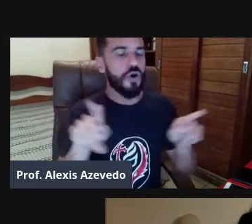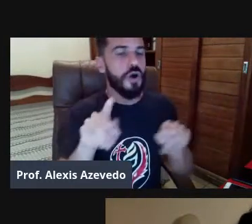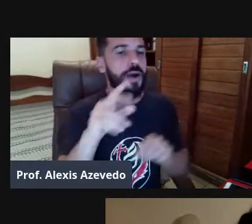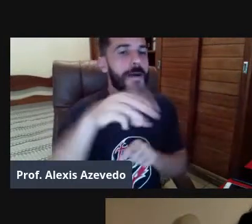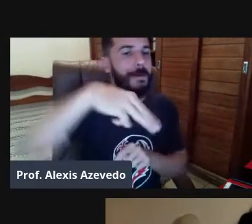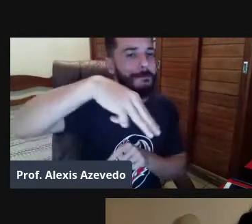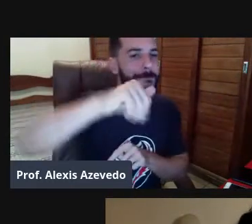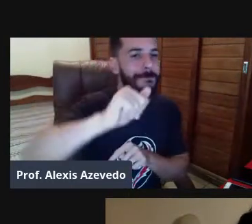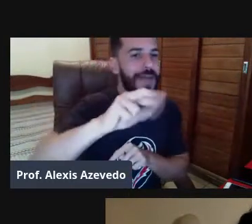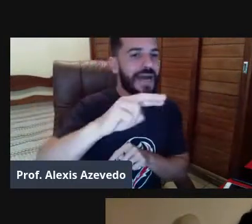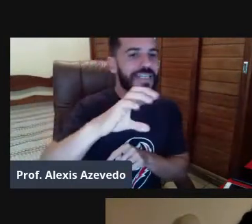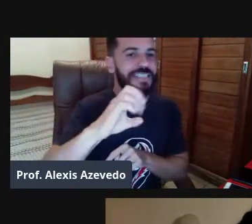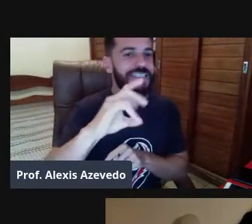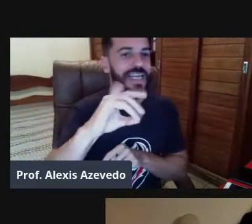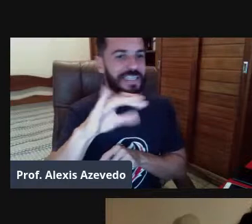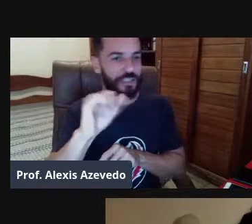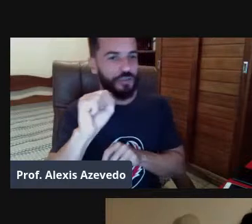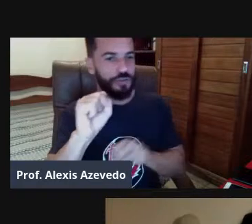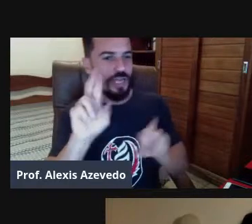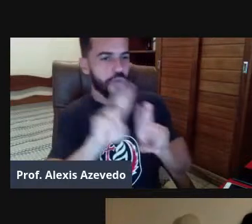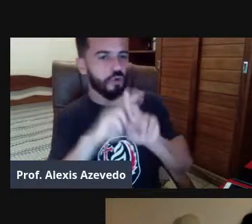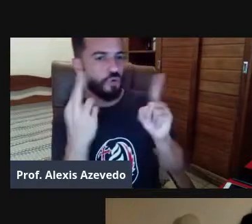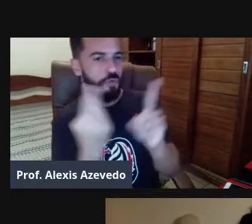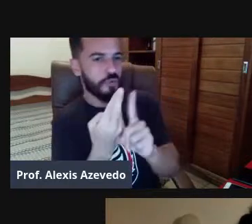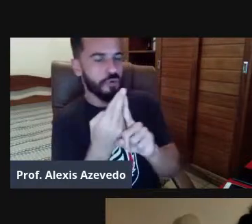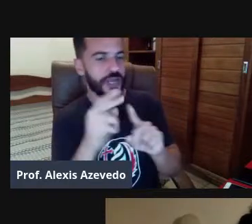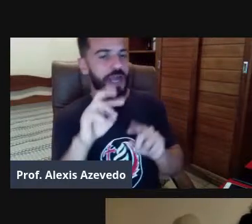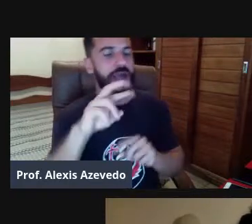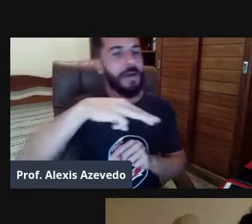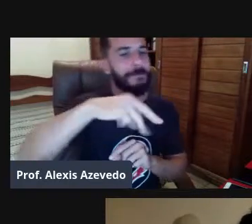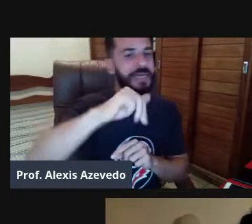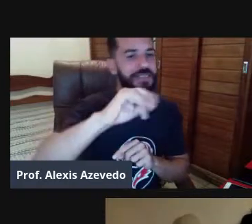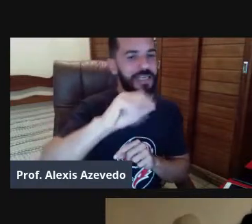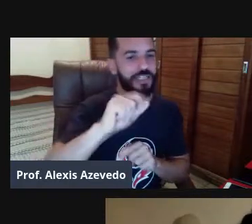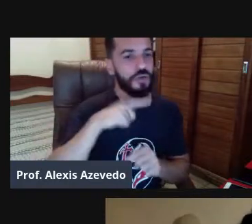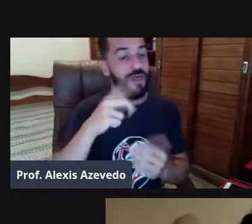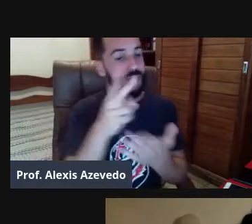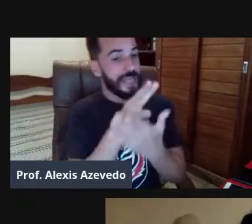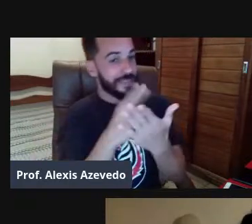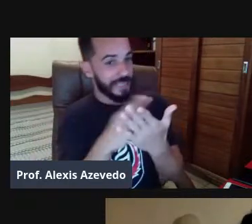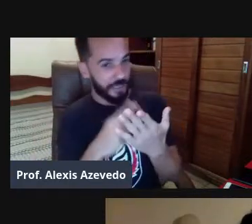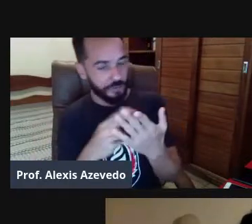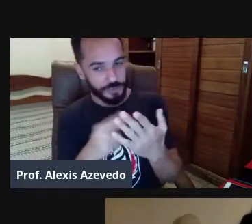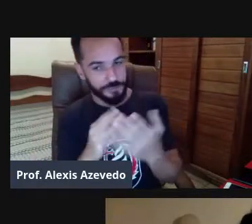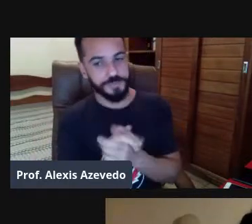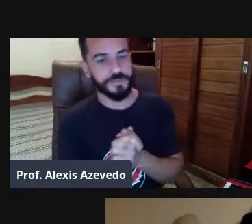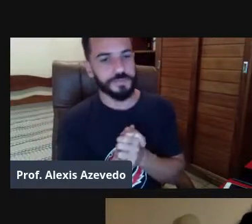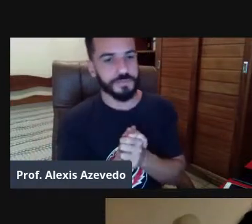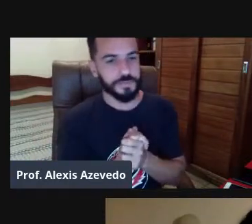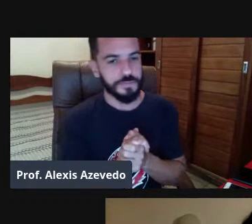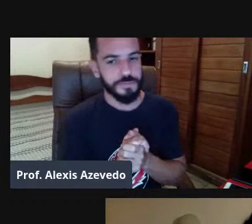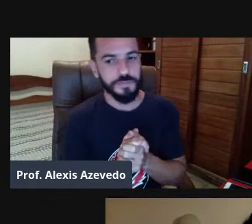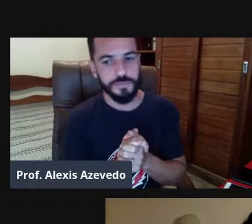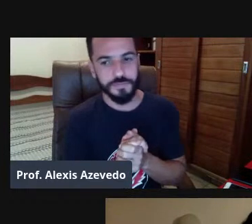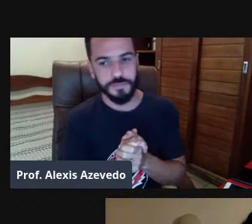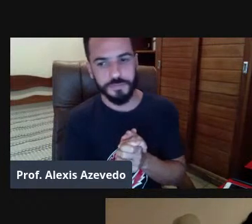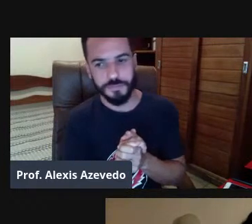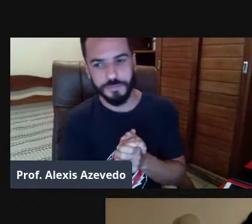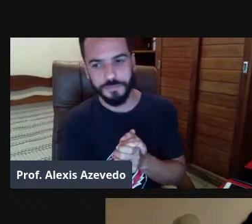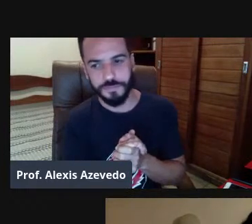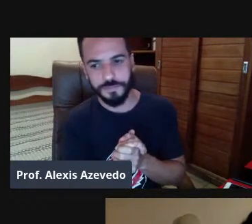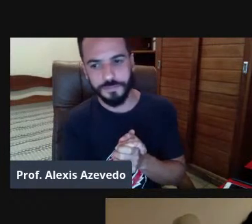É o NEDEC, não. O NEDEC é uma parceria. Não. O NEDEC é uma parceria com a Federal, né? Isso. A